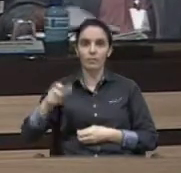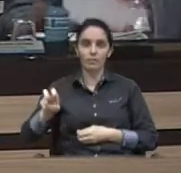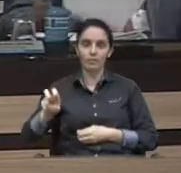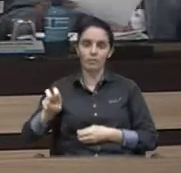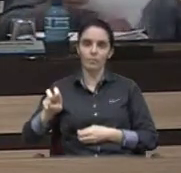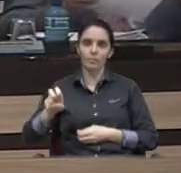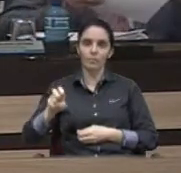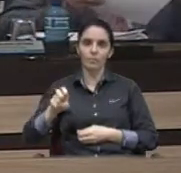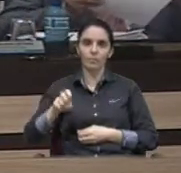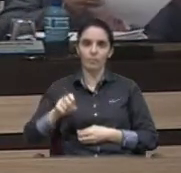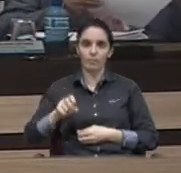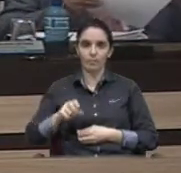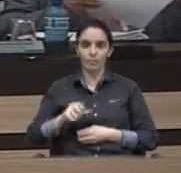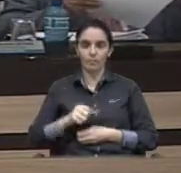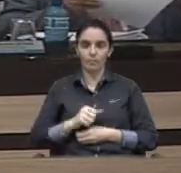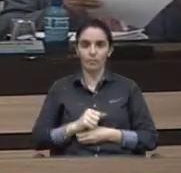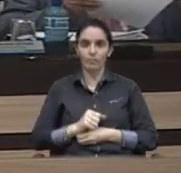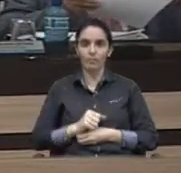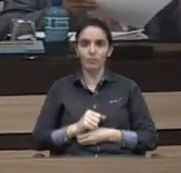2.815/17,